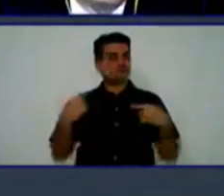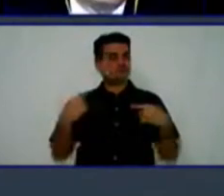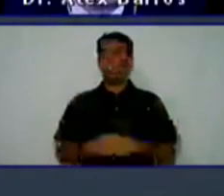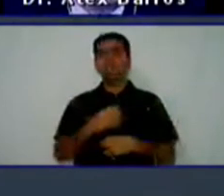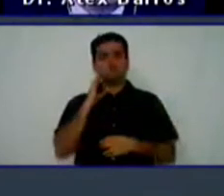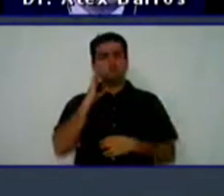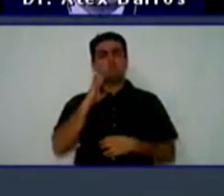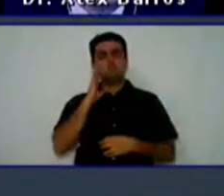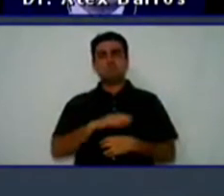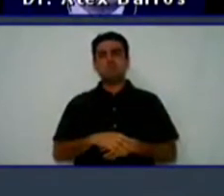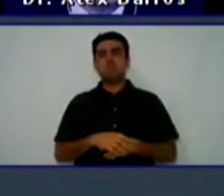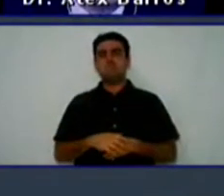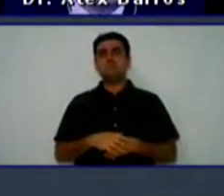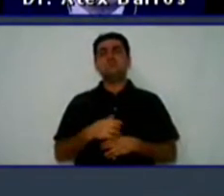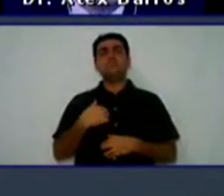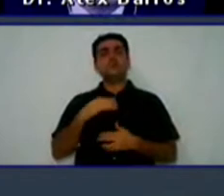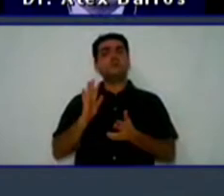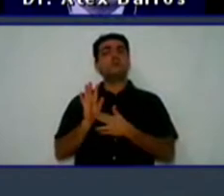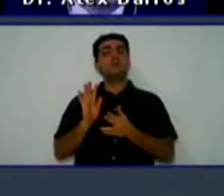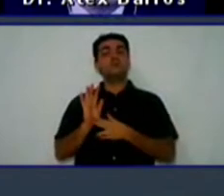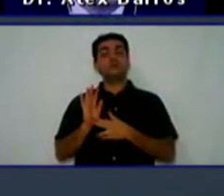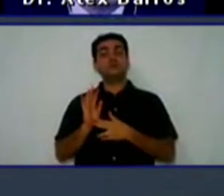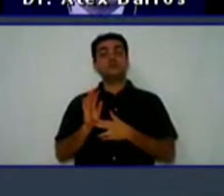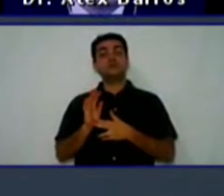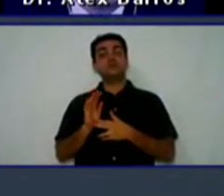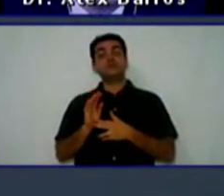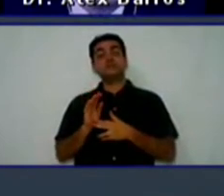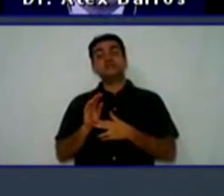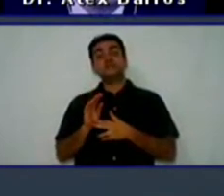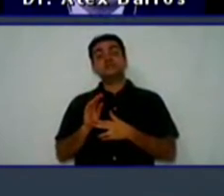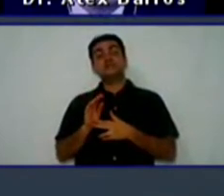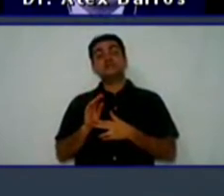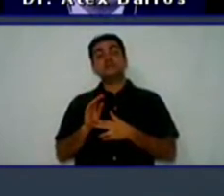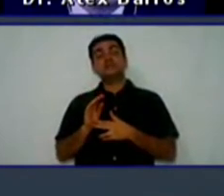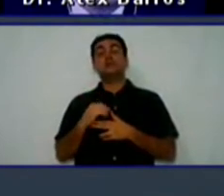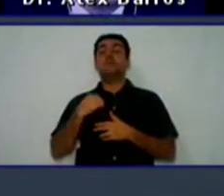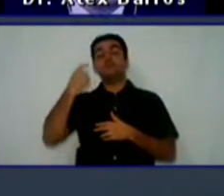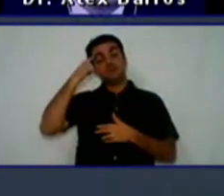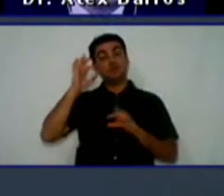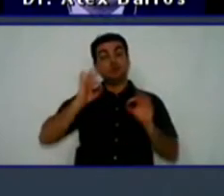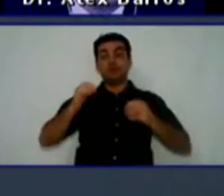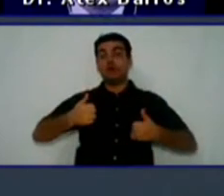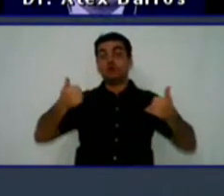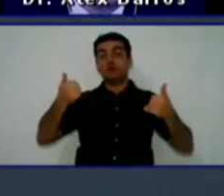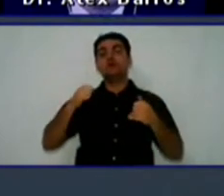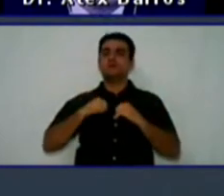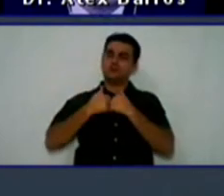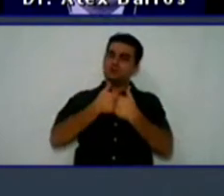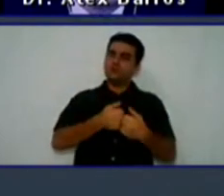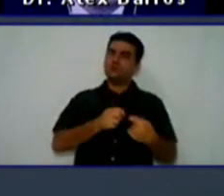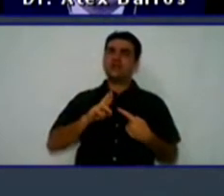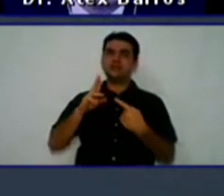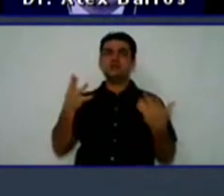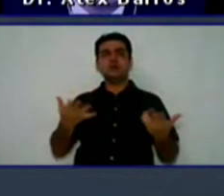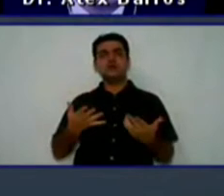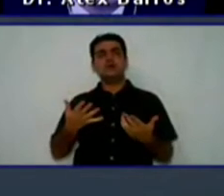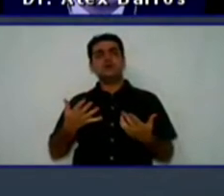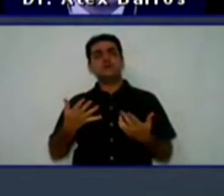bastante dinâmico. Eu estou realmente, para formar melhor minha convicção, estava acompanhando o relator no primeiro